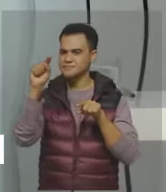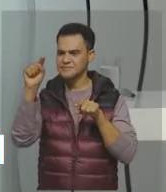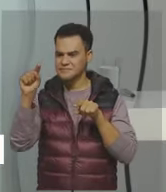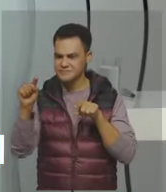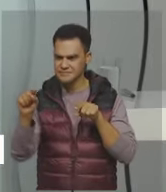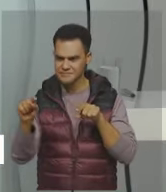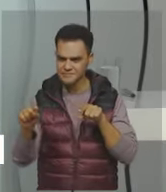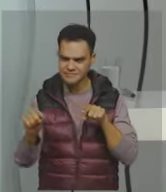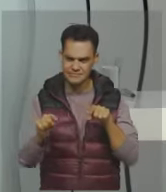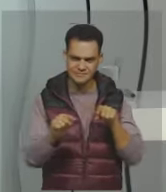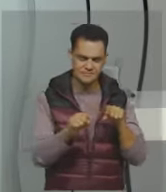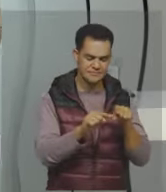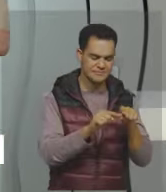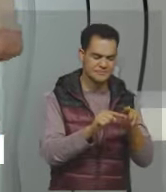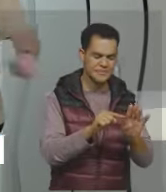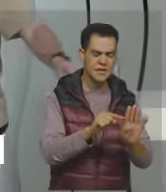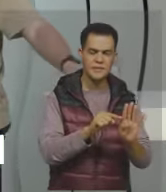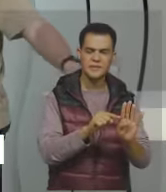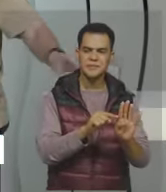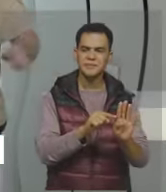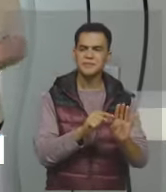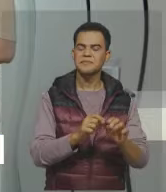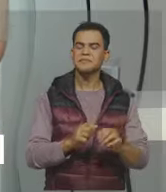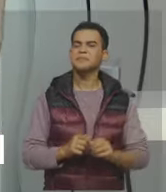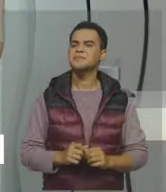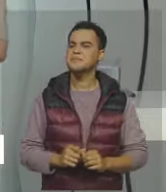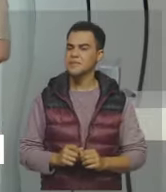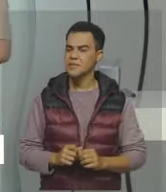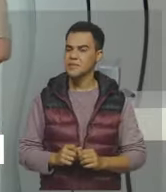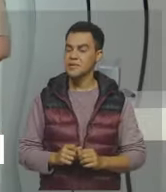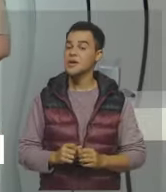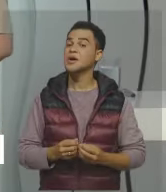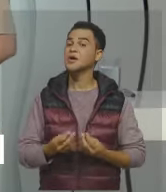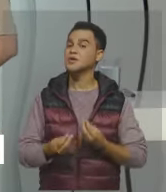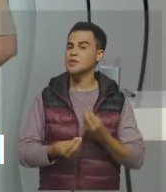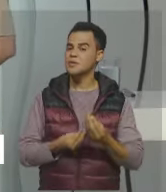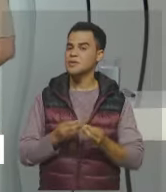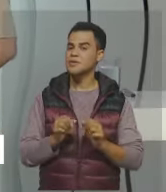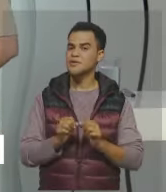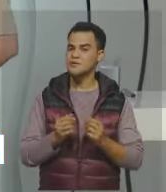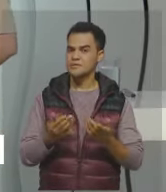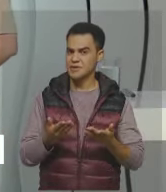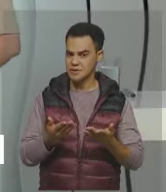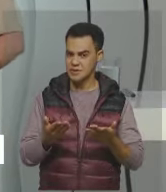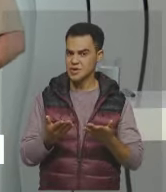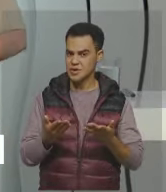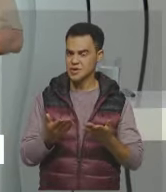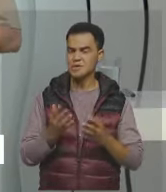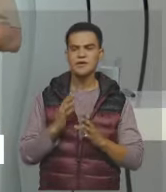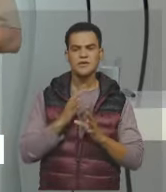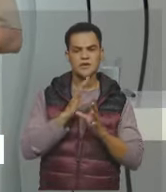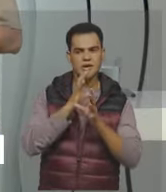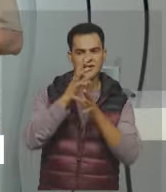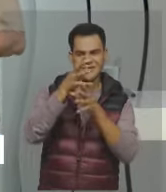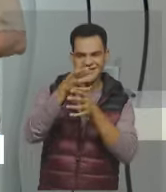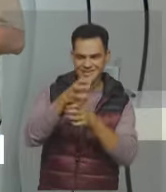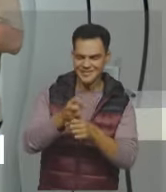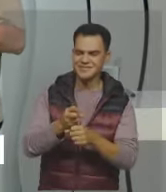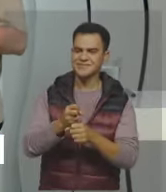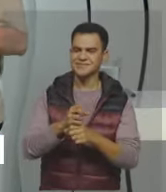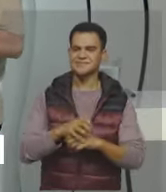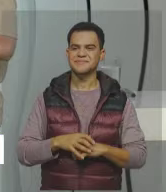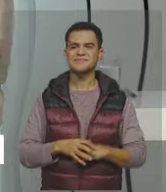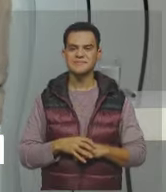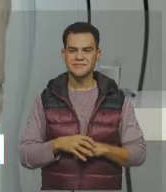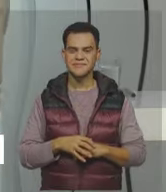beleza? Então, o que eu vou fazer agora? Eu vou calcular novamente o equivalente aqui. Agora eu estou calculando realmente